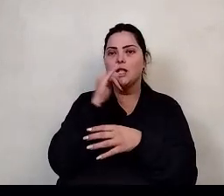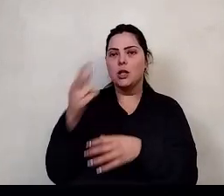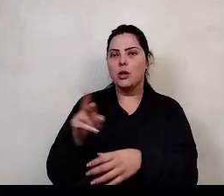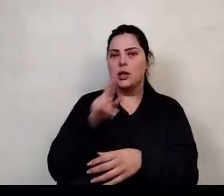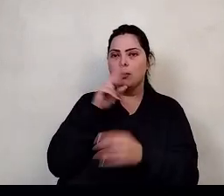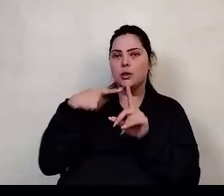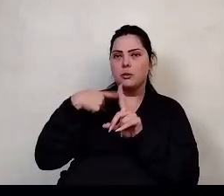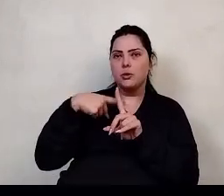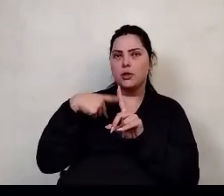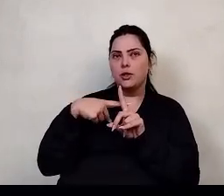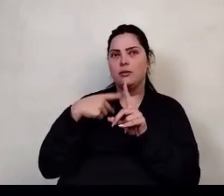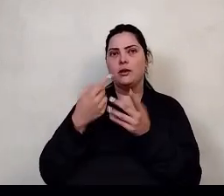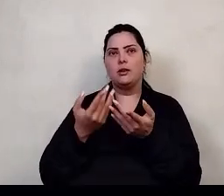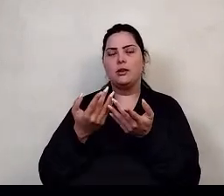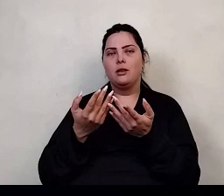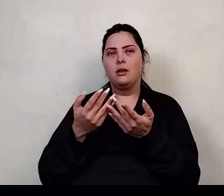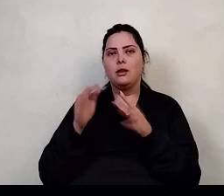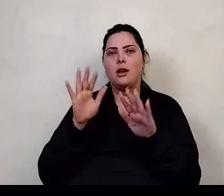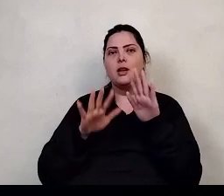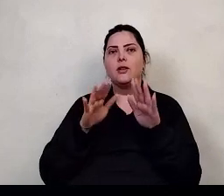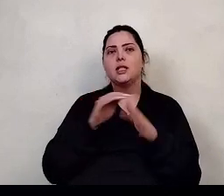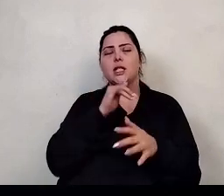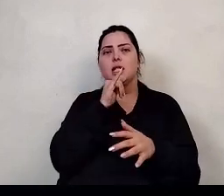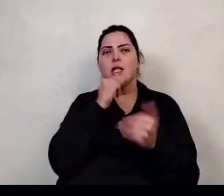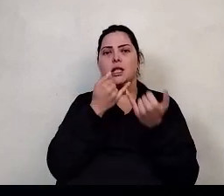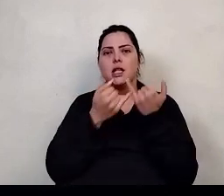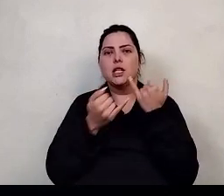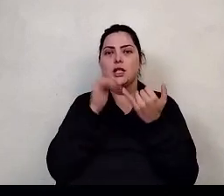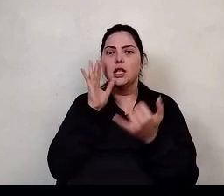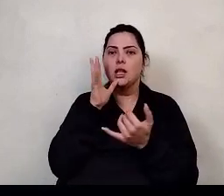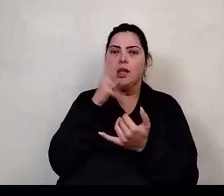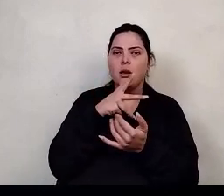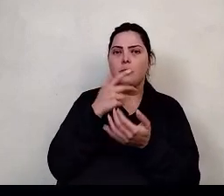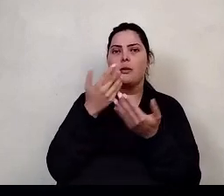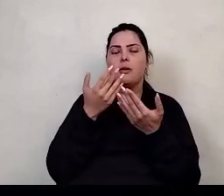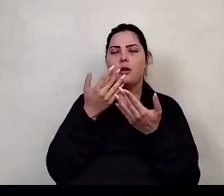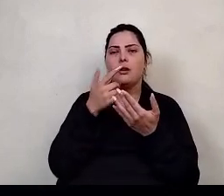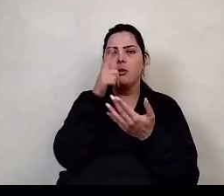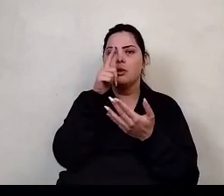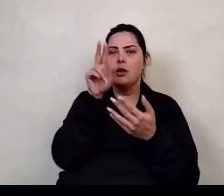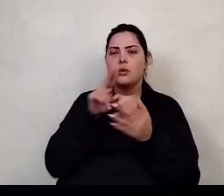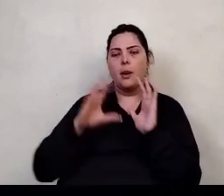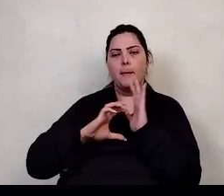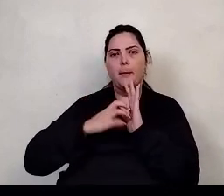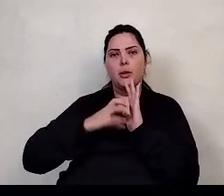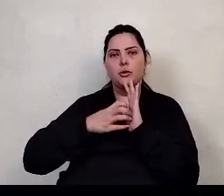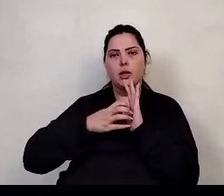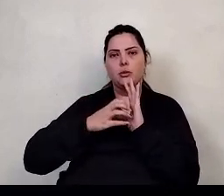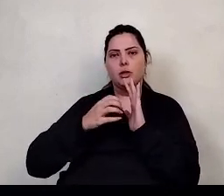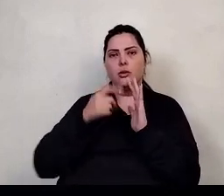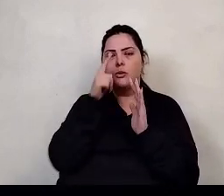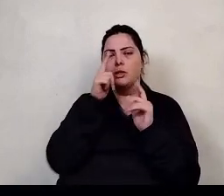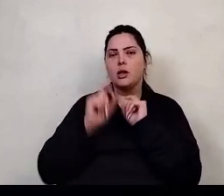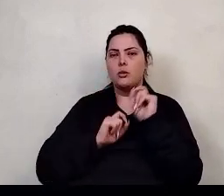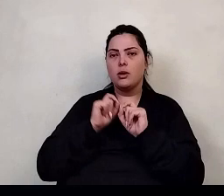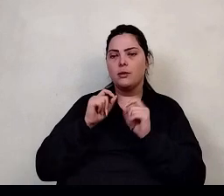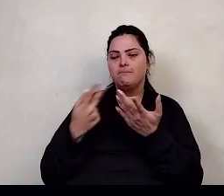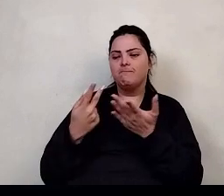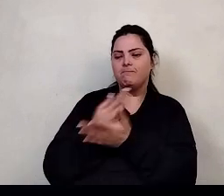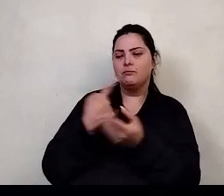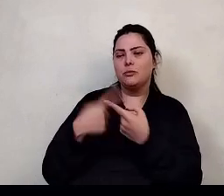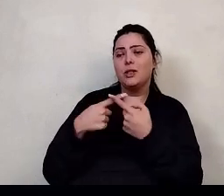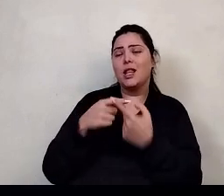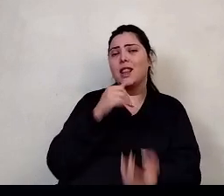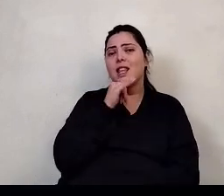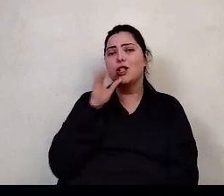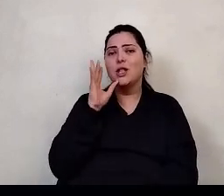ou não. Muitas vezes, claro, o teste está demorando muito, então não vamos mais usar o banco de dados aqui, não vamos usar mais a situação, porque o teste fica lento, vamos usar